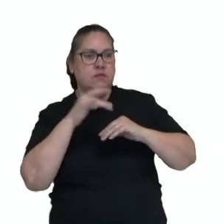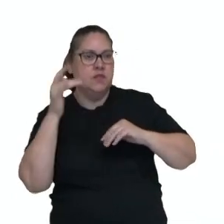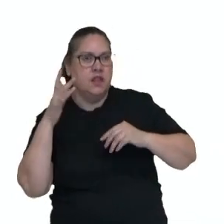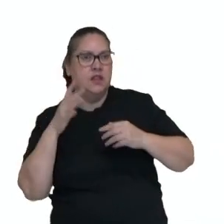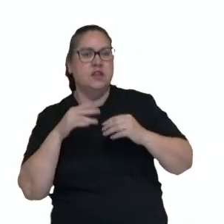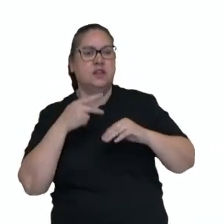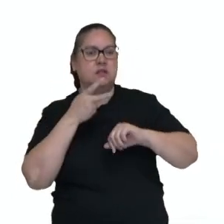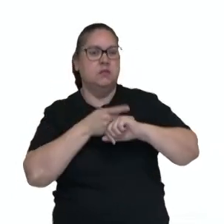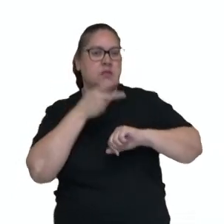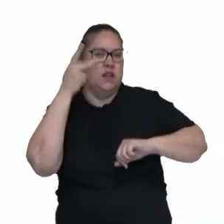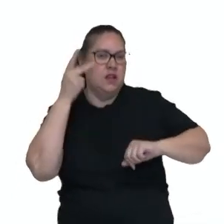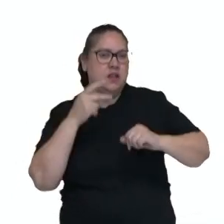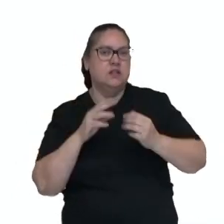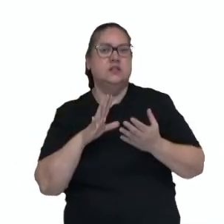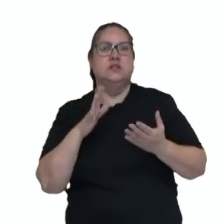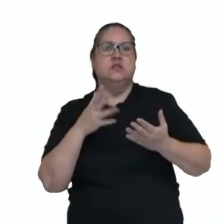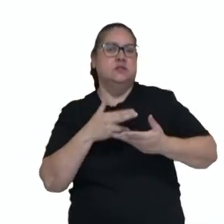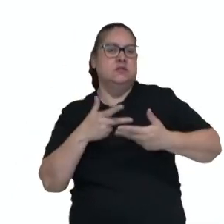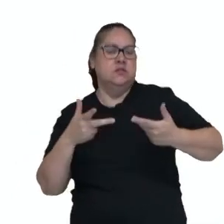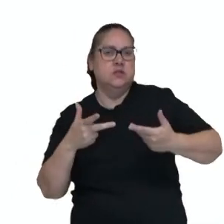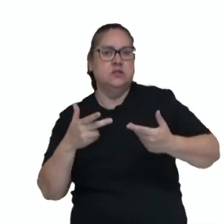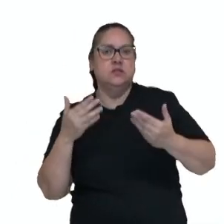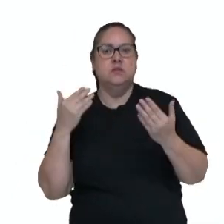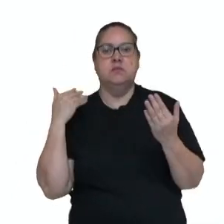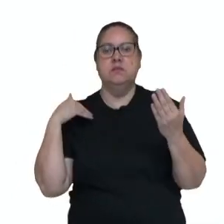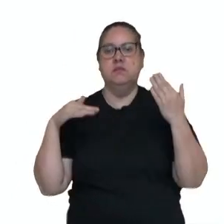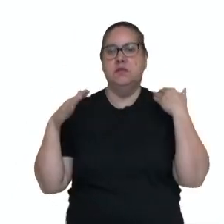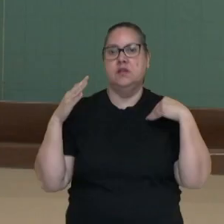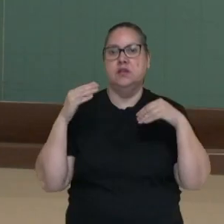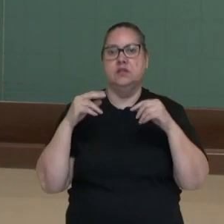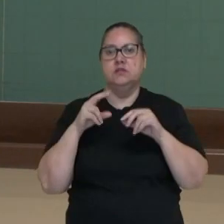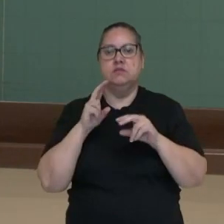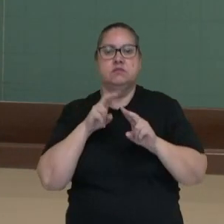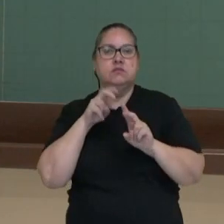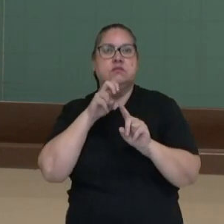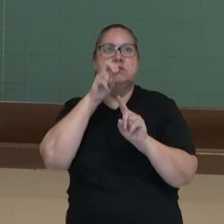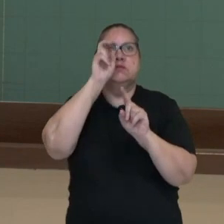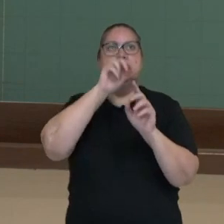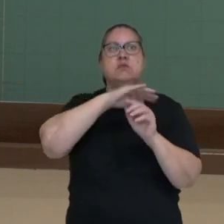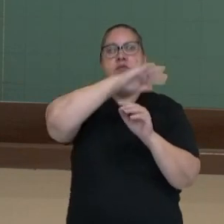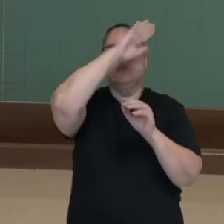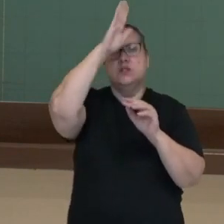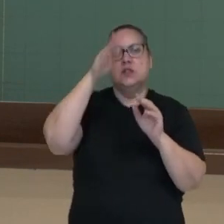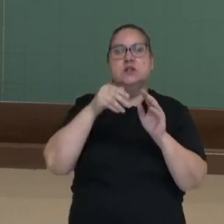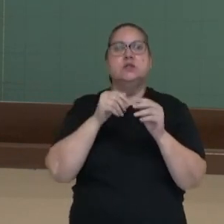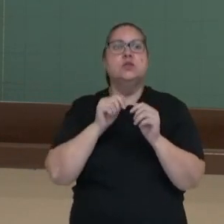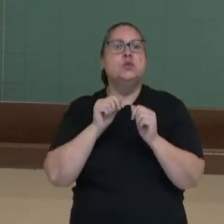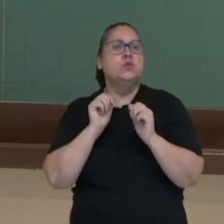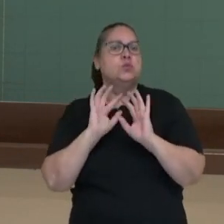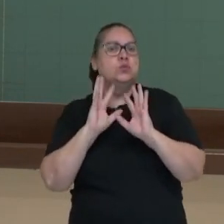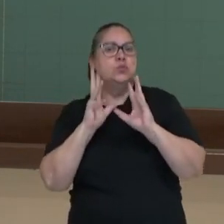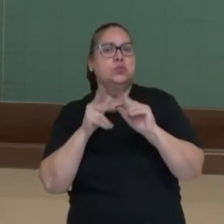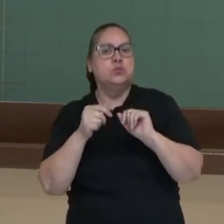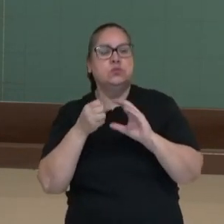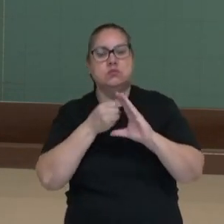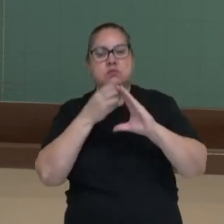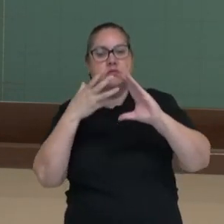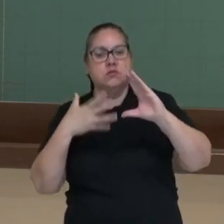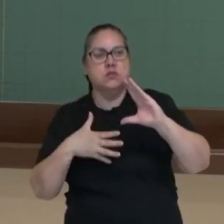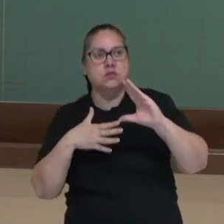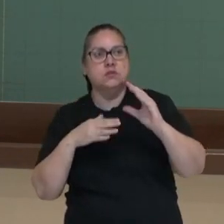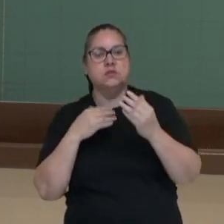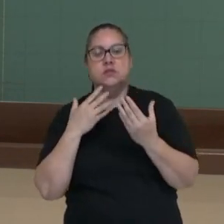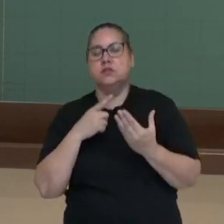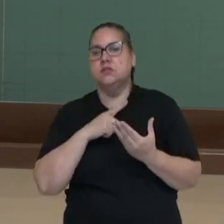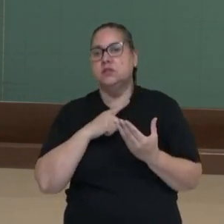indústria. As atividades de lazer, como as escaladas, por exemplo, são todas características ali que